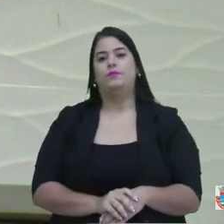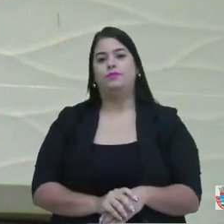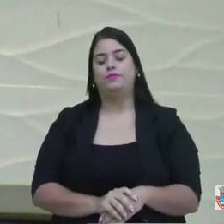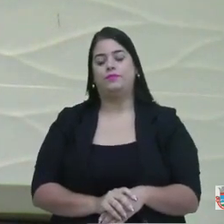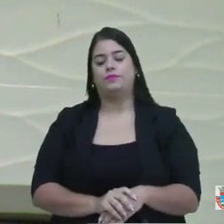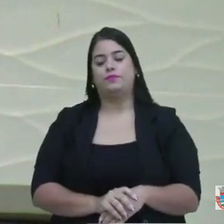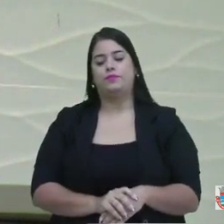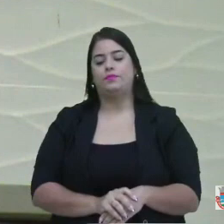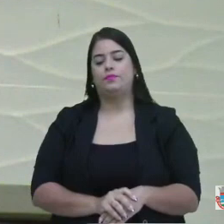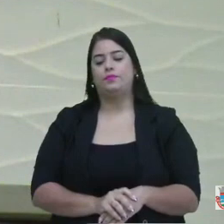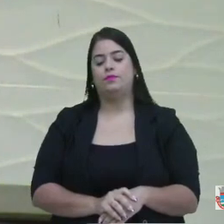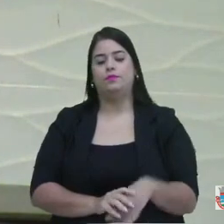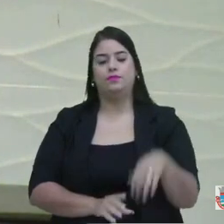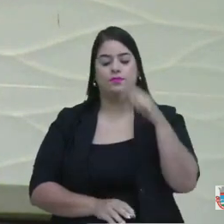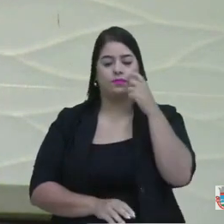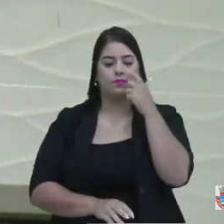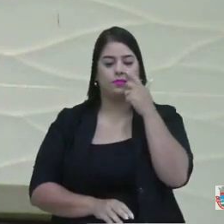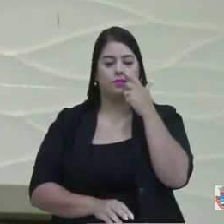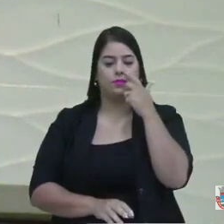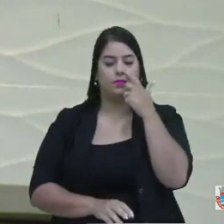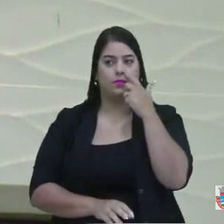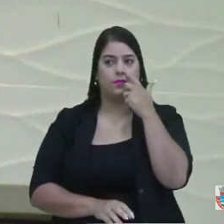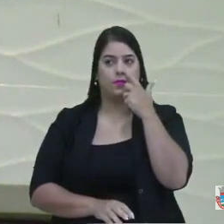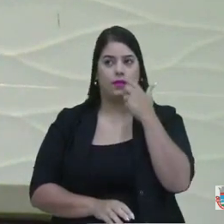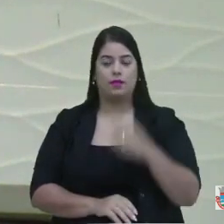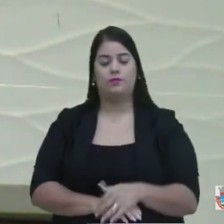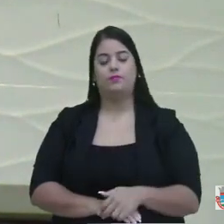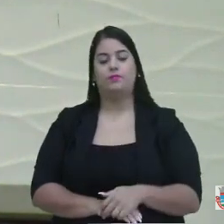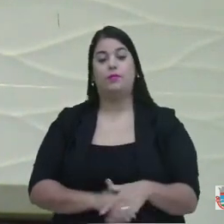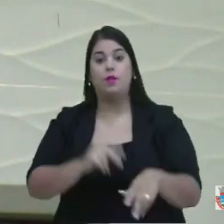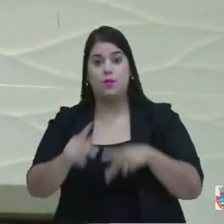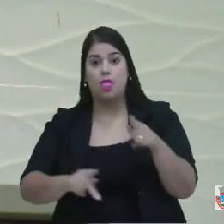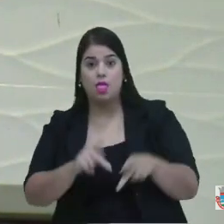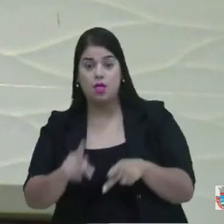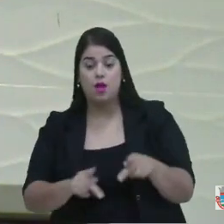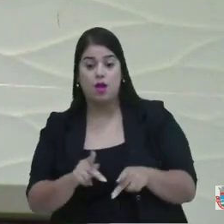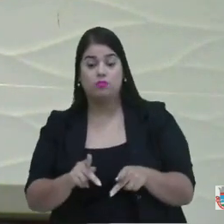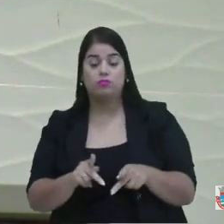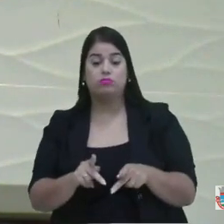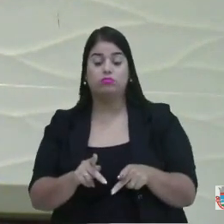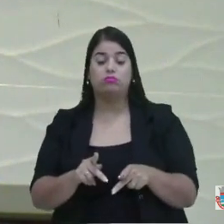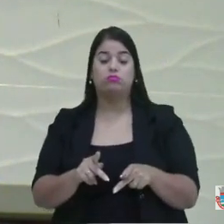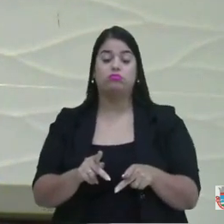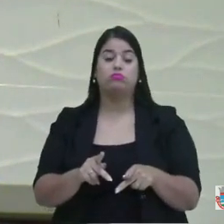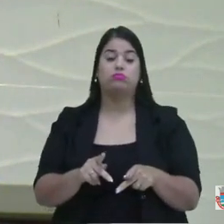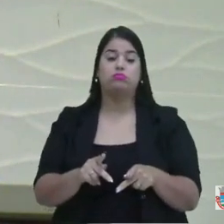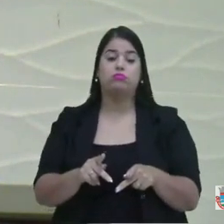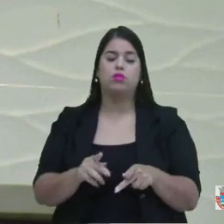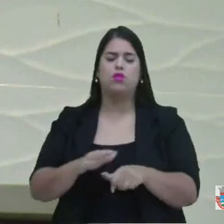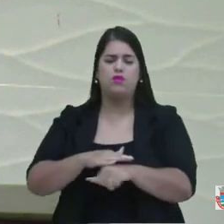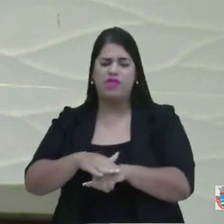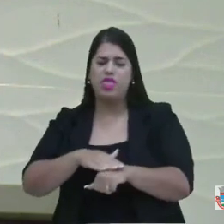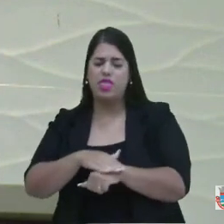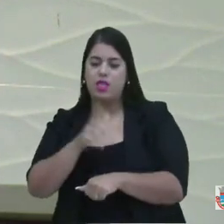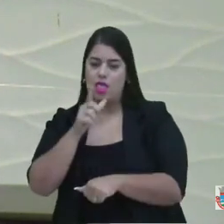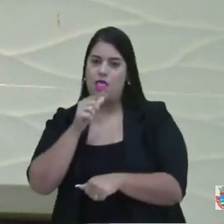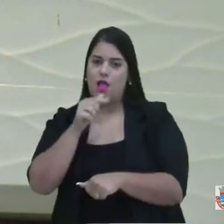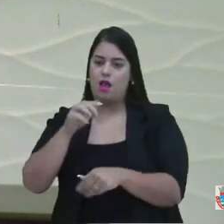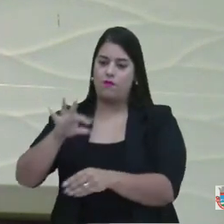né? E também o pessoal, o comentário da região lá é a água da Vila do Espírito